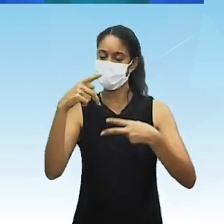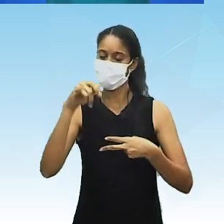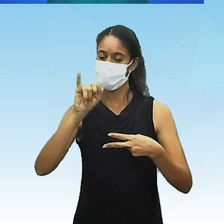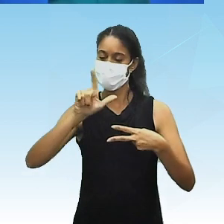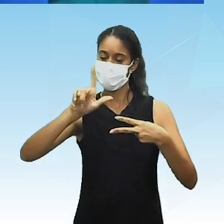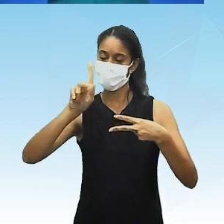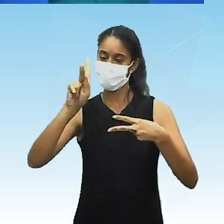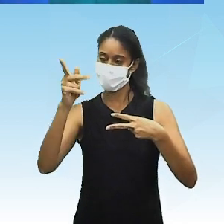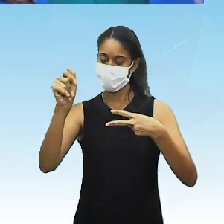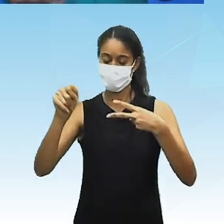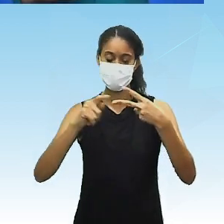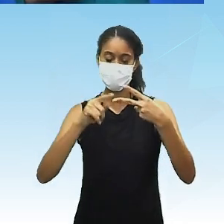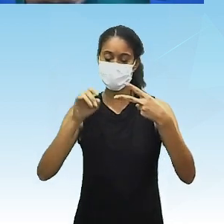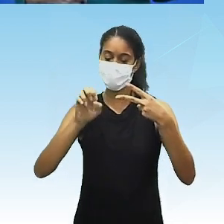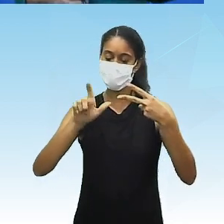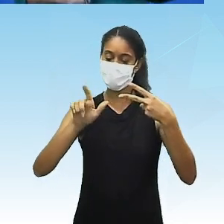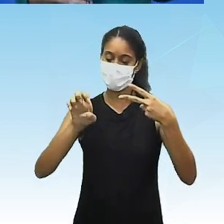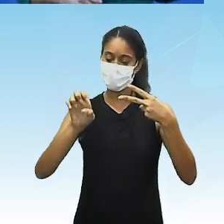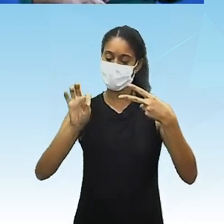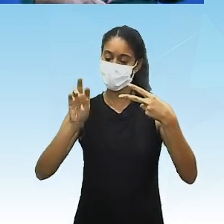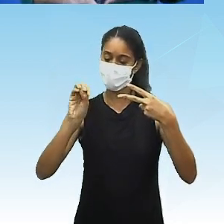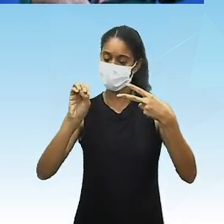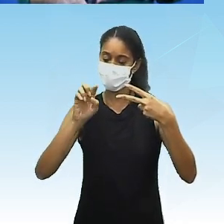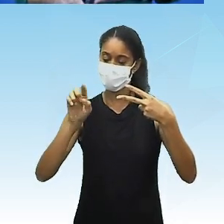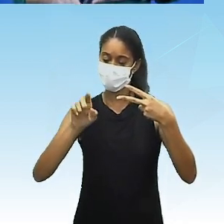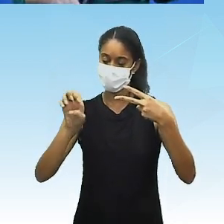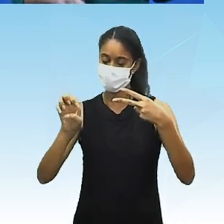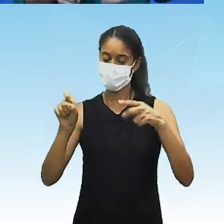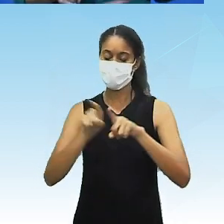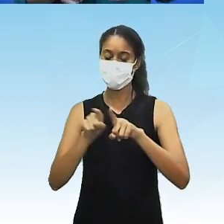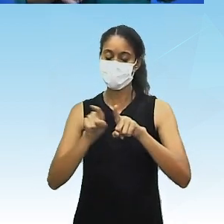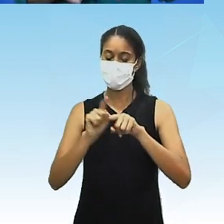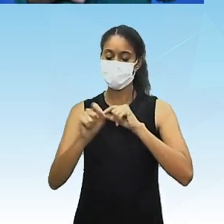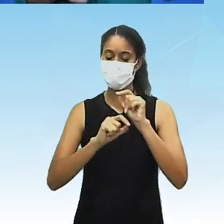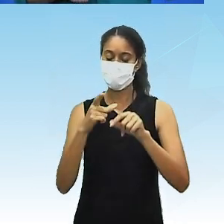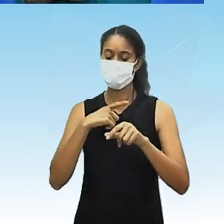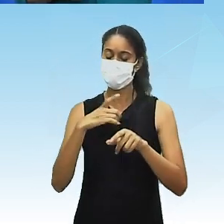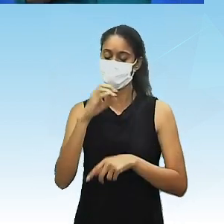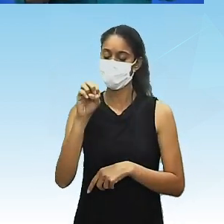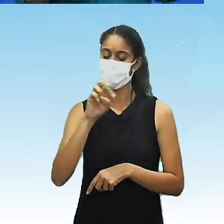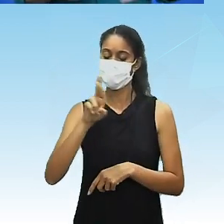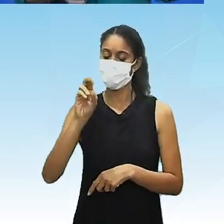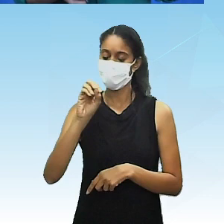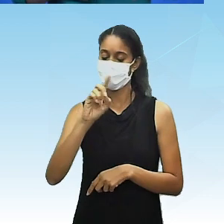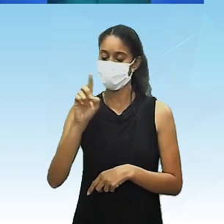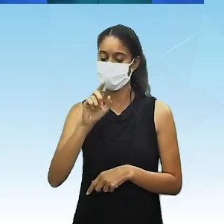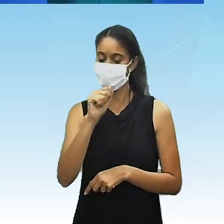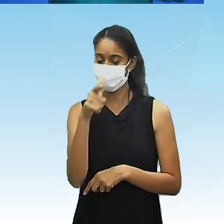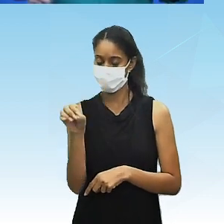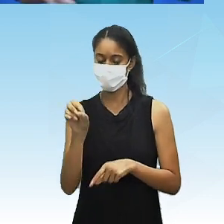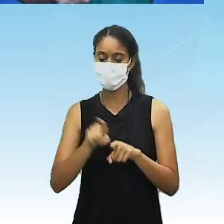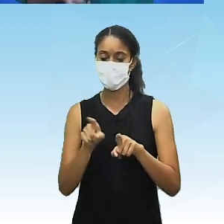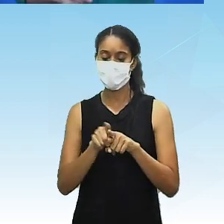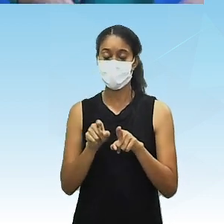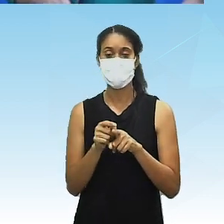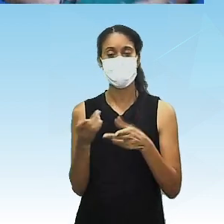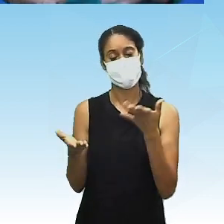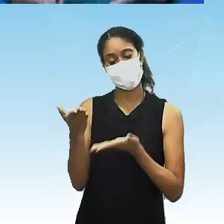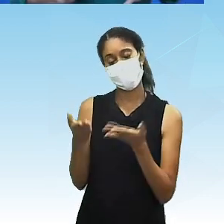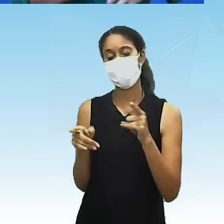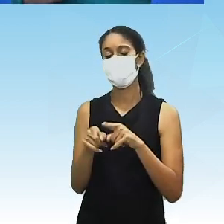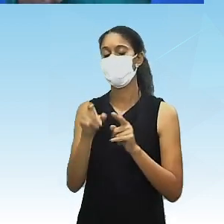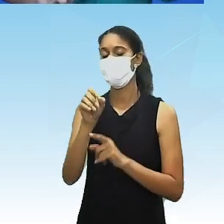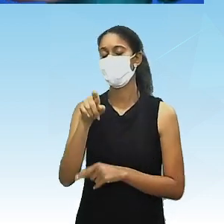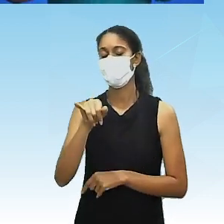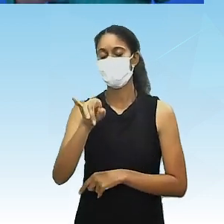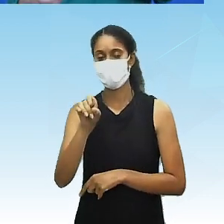muito corrido, tudo muito rápido, a gente estuda corrosão ainda, né? E estuda algumas outras coisas mais, né? Como balanceamento de oxirredução. Então